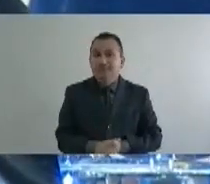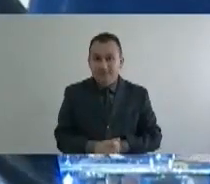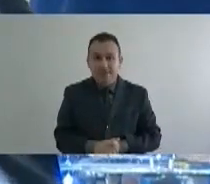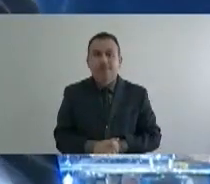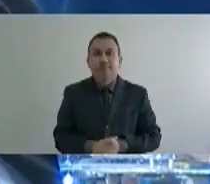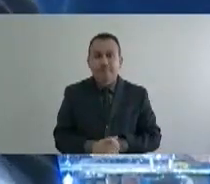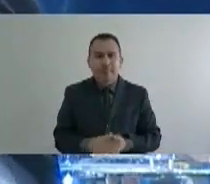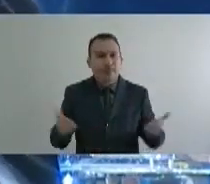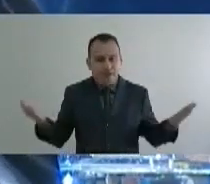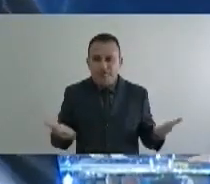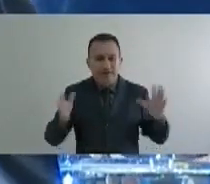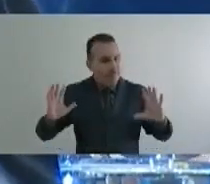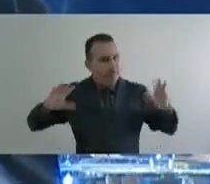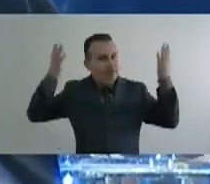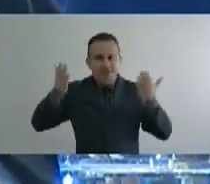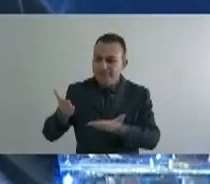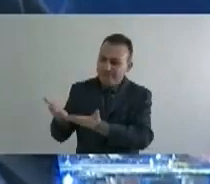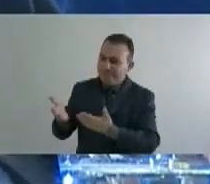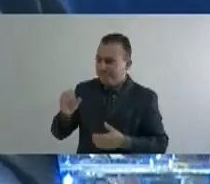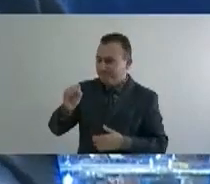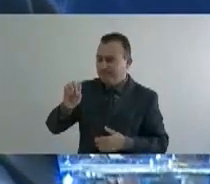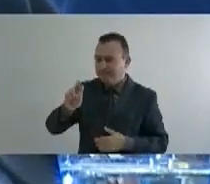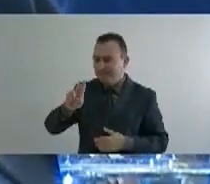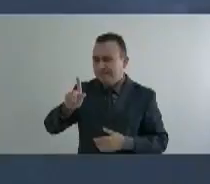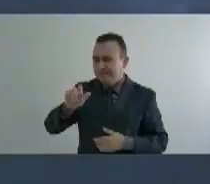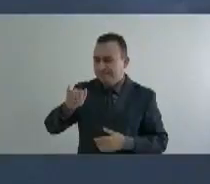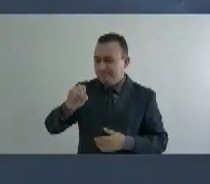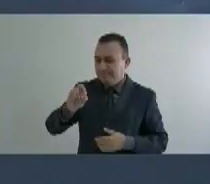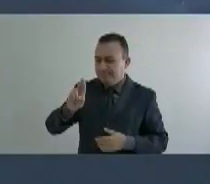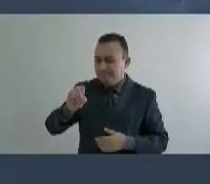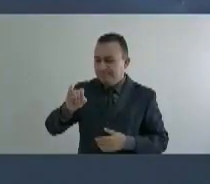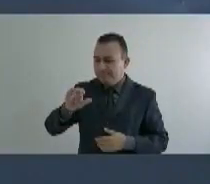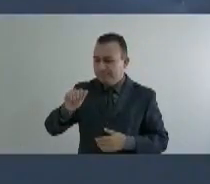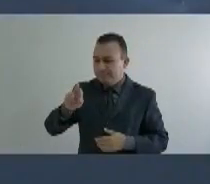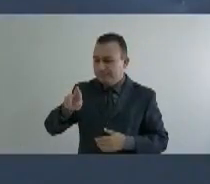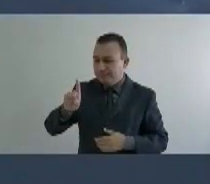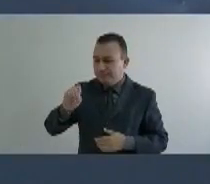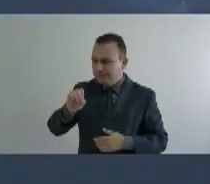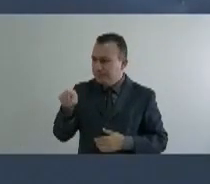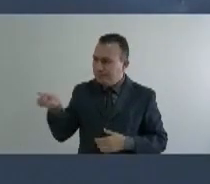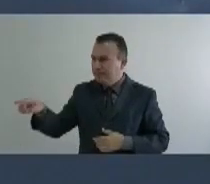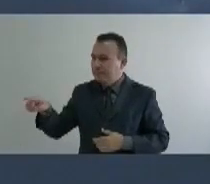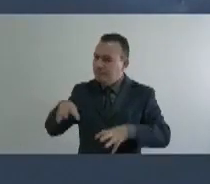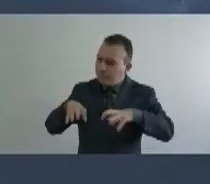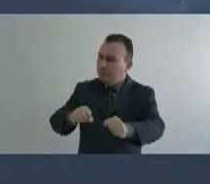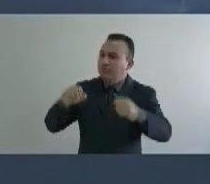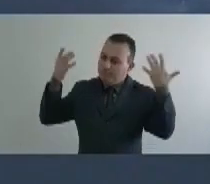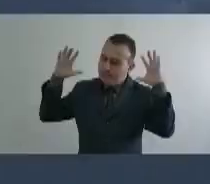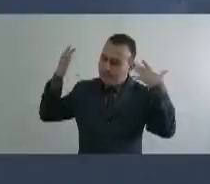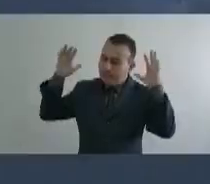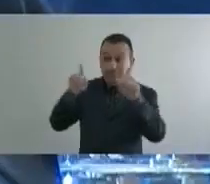festivo de posse, presidente Sérgio Ricardo, que mais uma vez, ao parabenizar pela sua eleição, fazer também esse